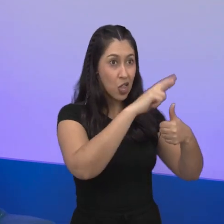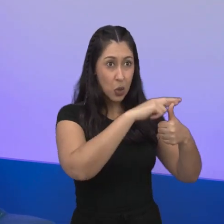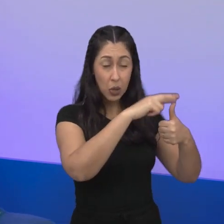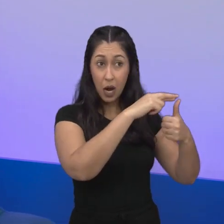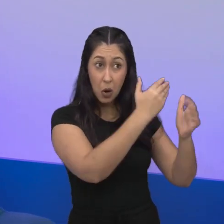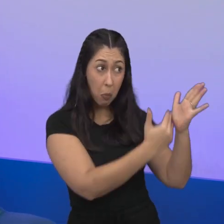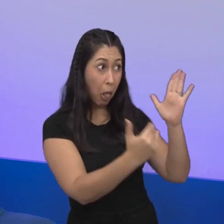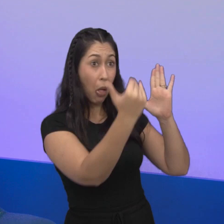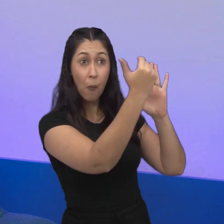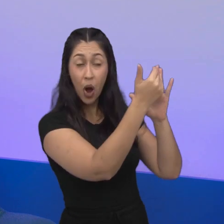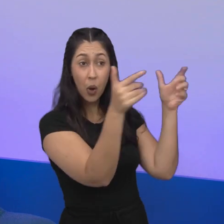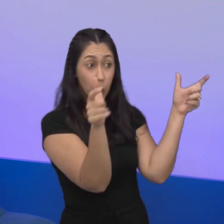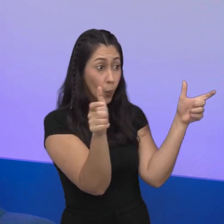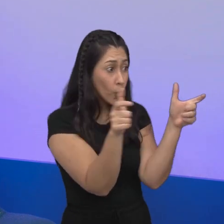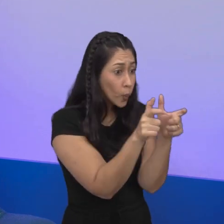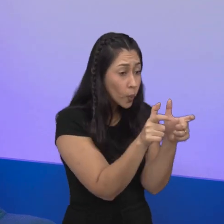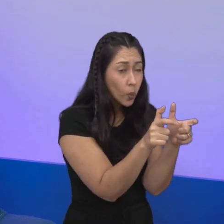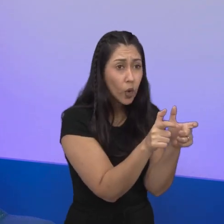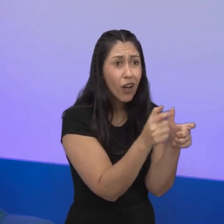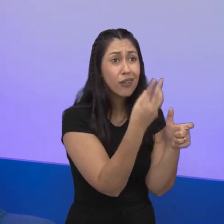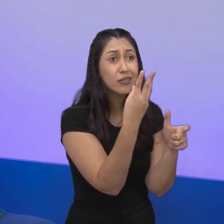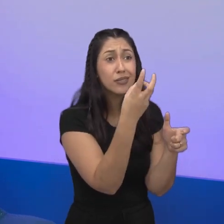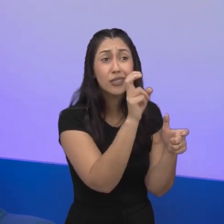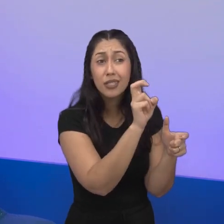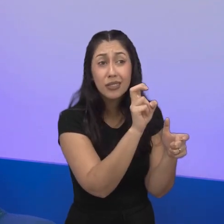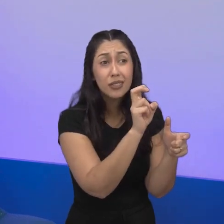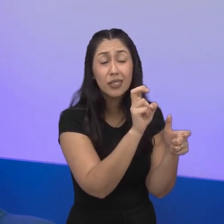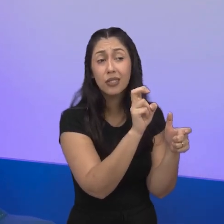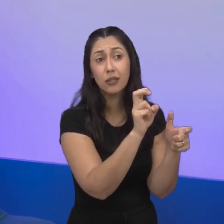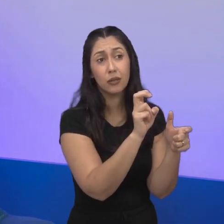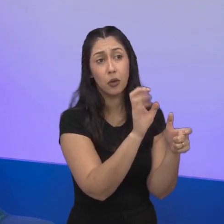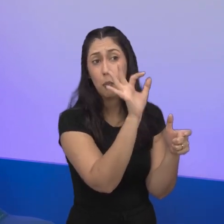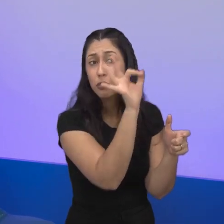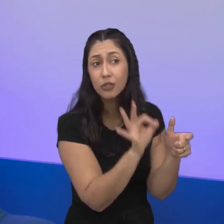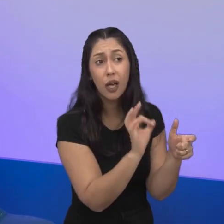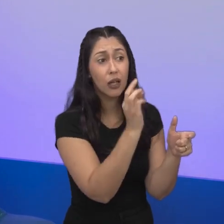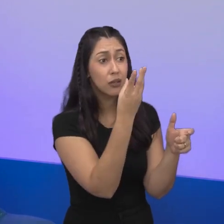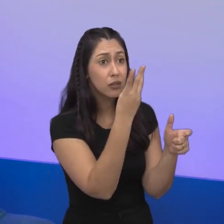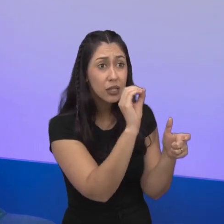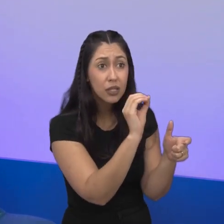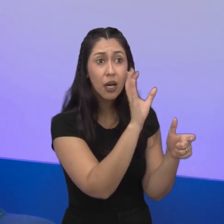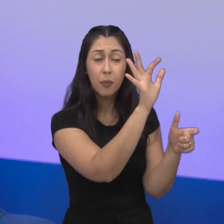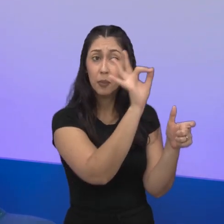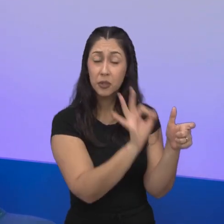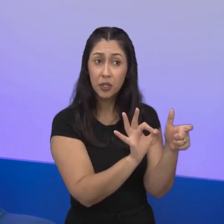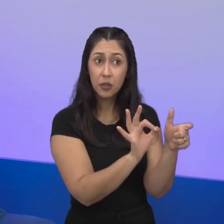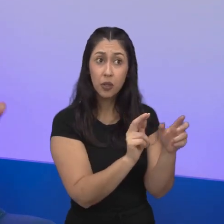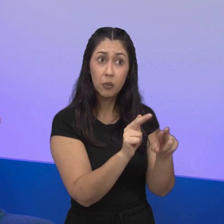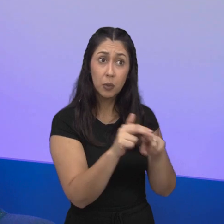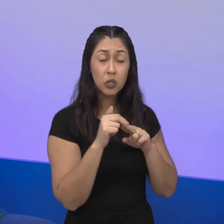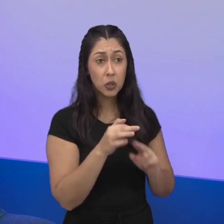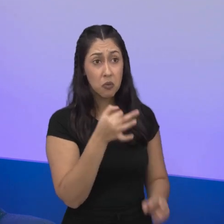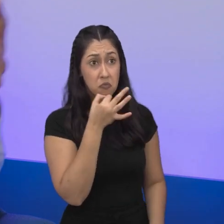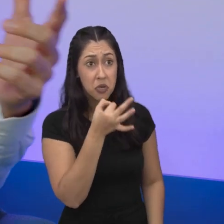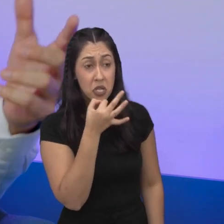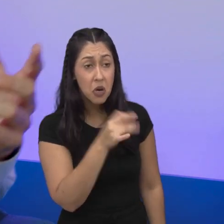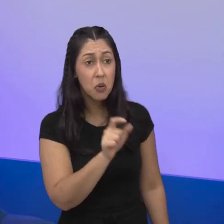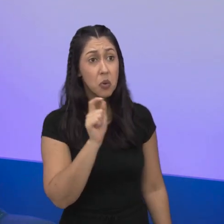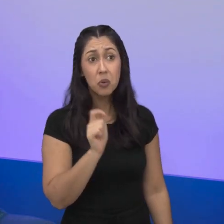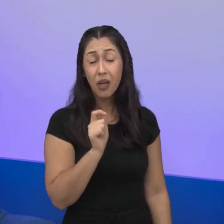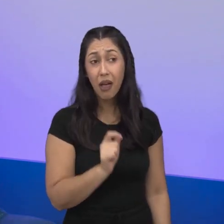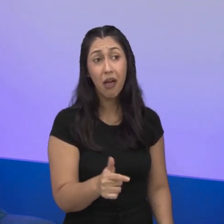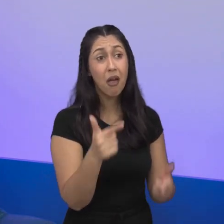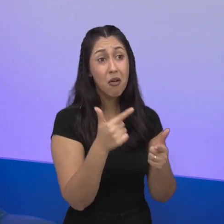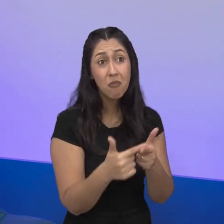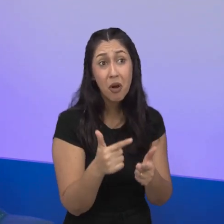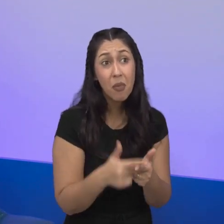altos, acadêmicos, elas acabam caindo para 35%, 30% aproximadamente. Então isso na visão deles é por